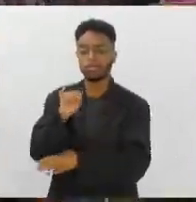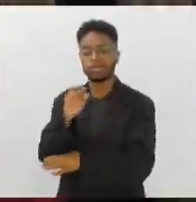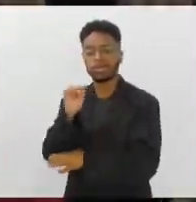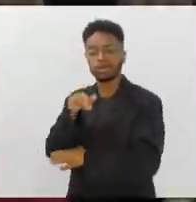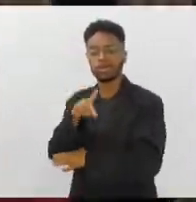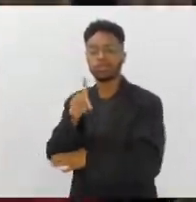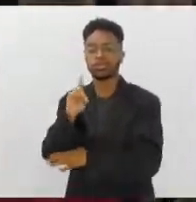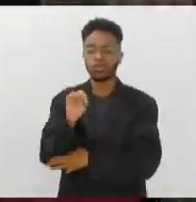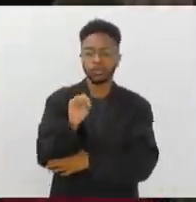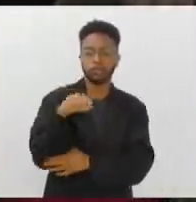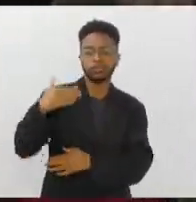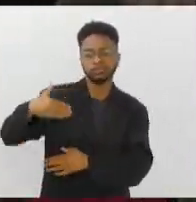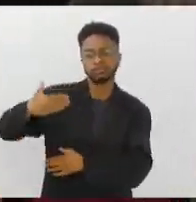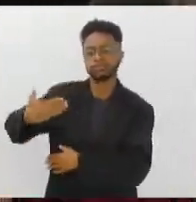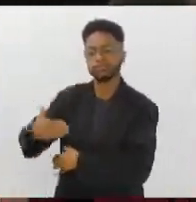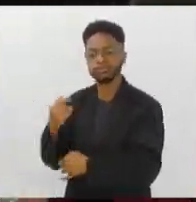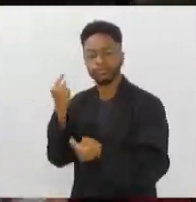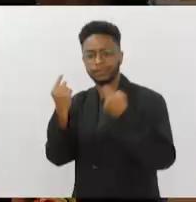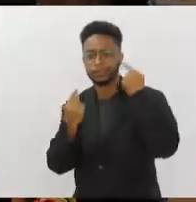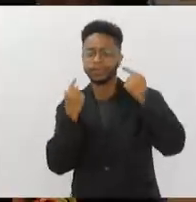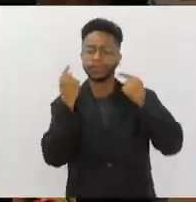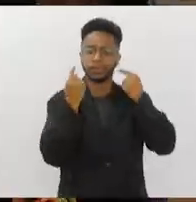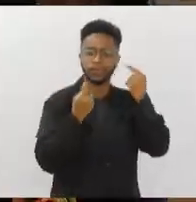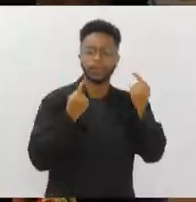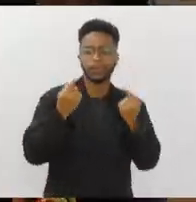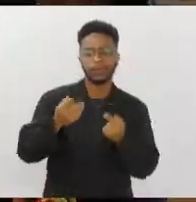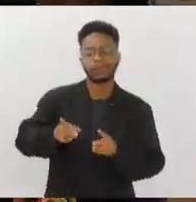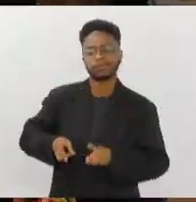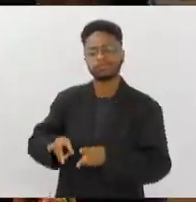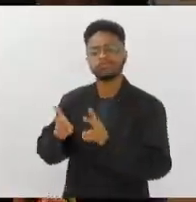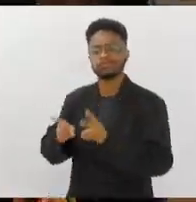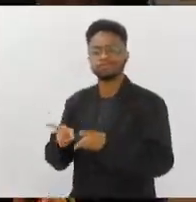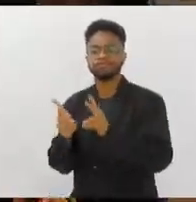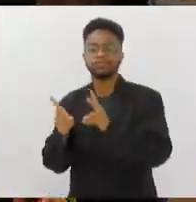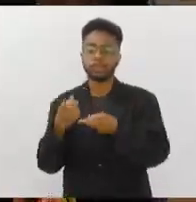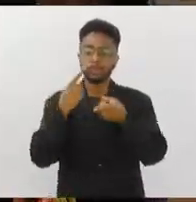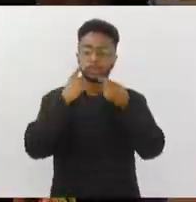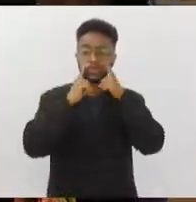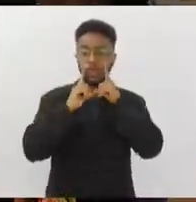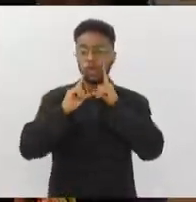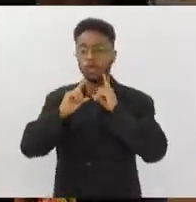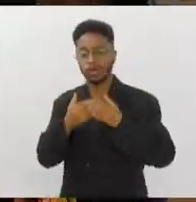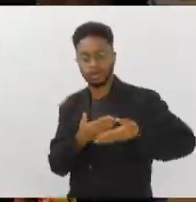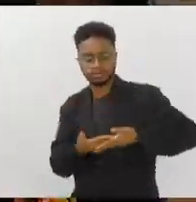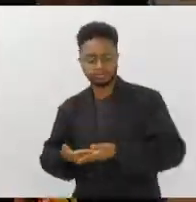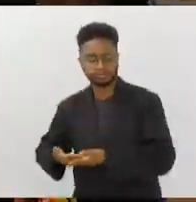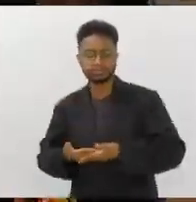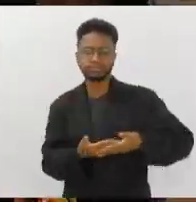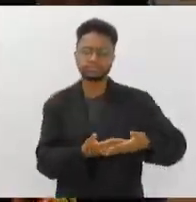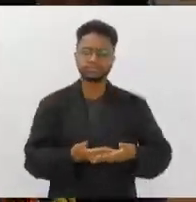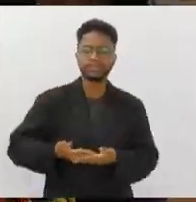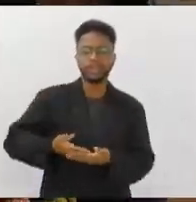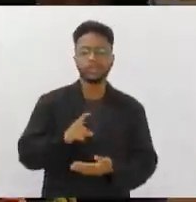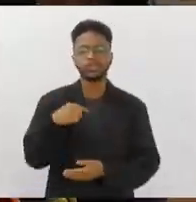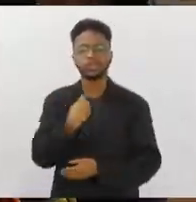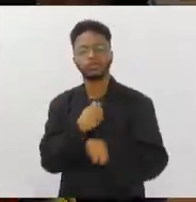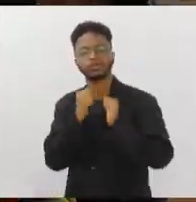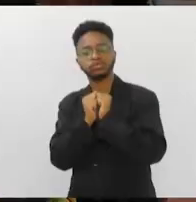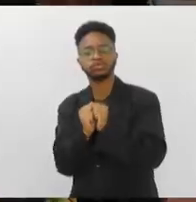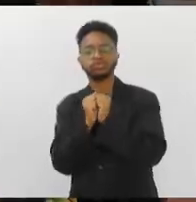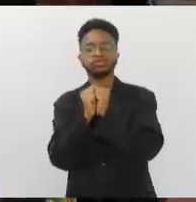pirou, pirado pirou, chora neném, vamos todos